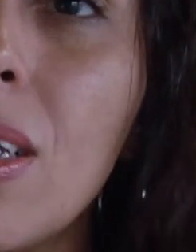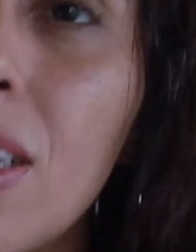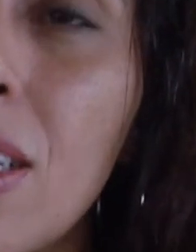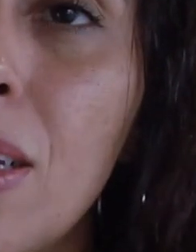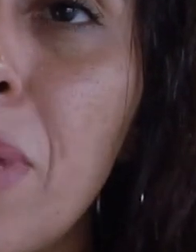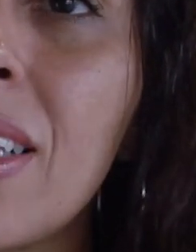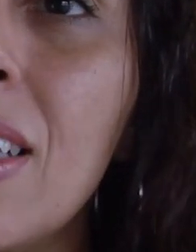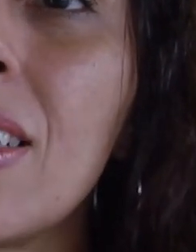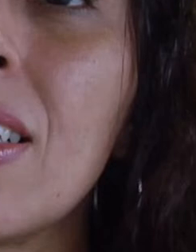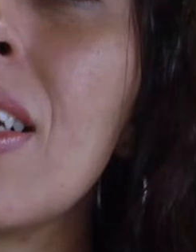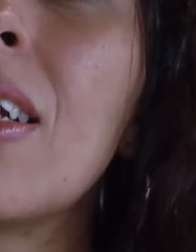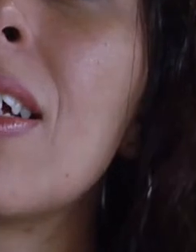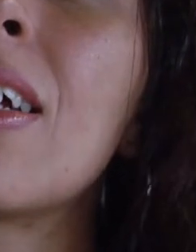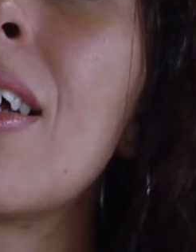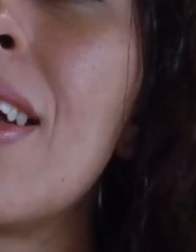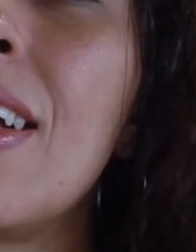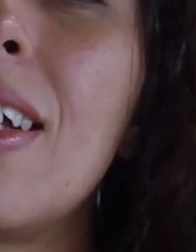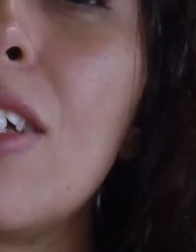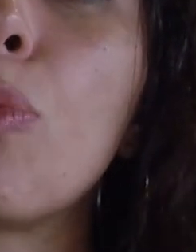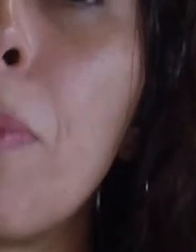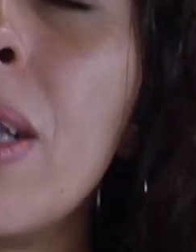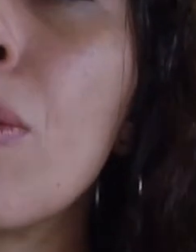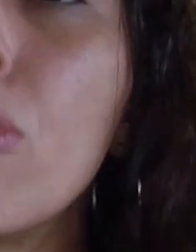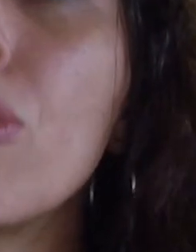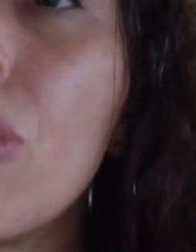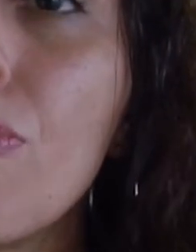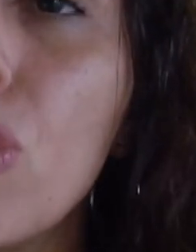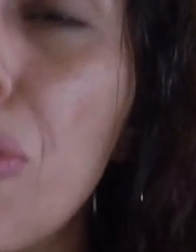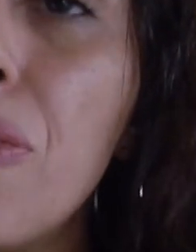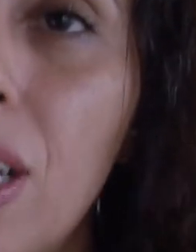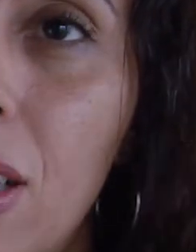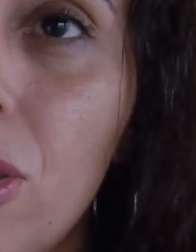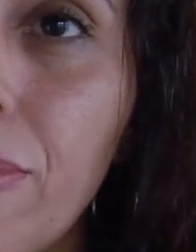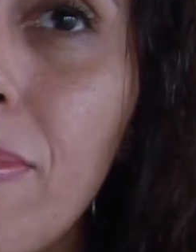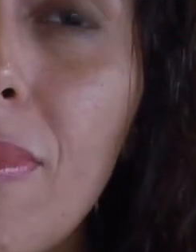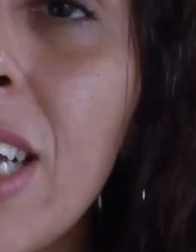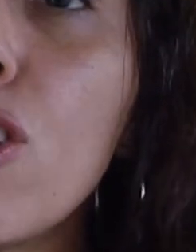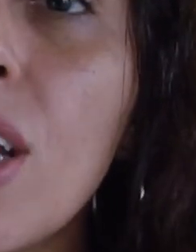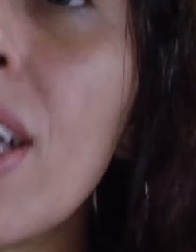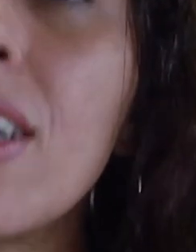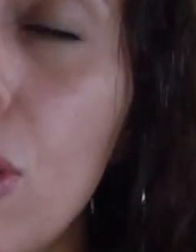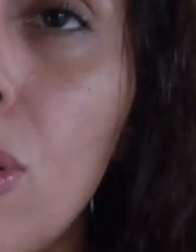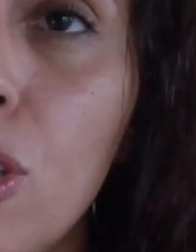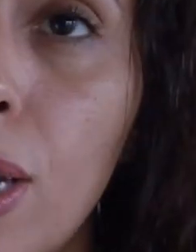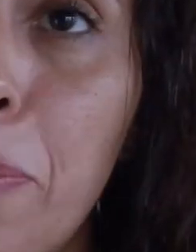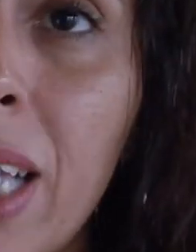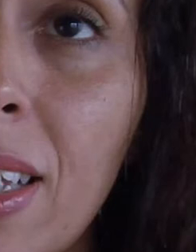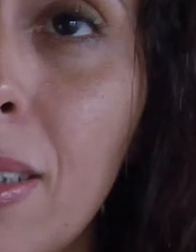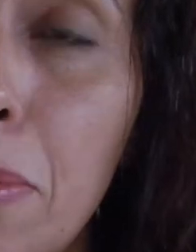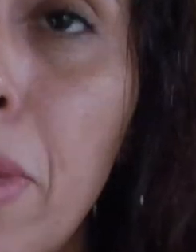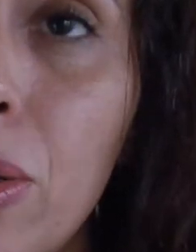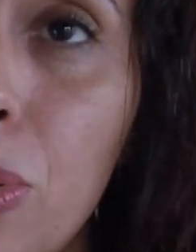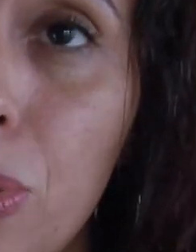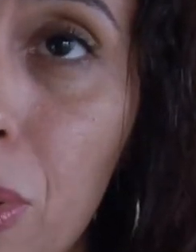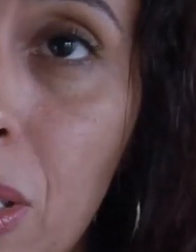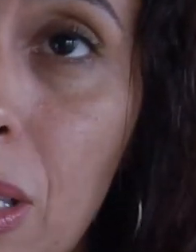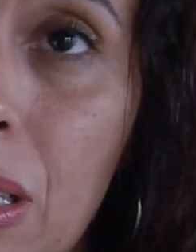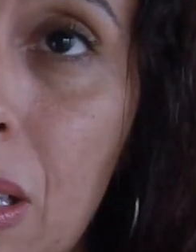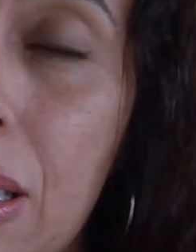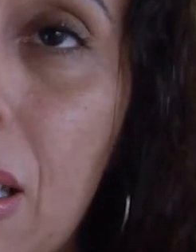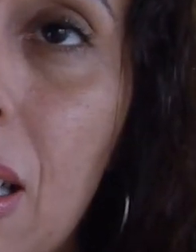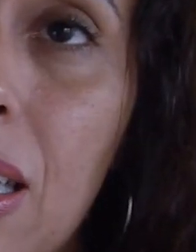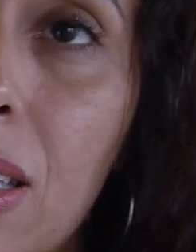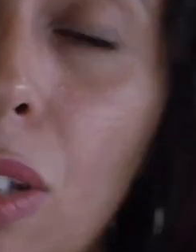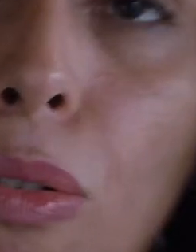pertence, de uma maneira muito diferente. Ele gera isso, ele gera pertencimento. Então,